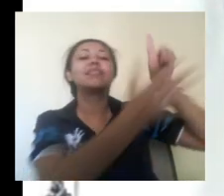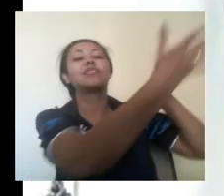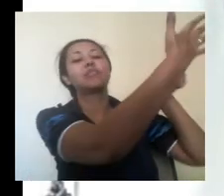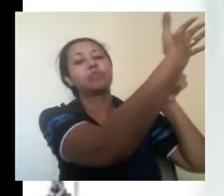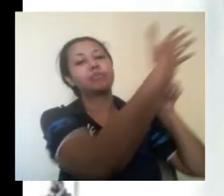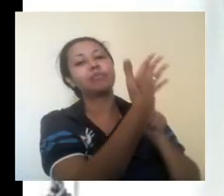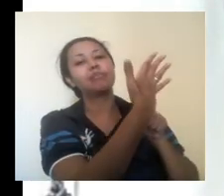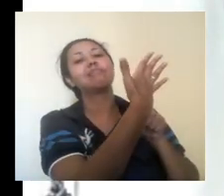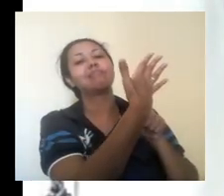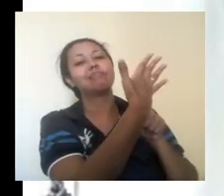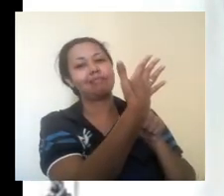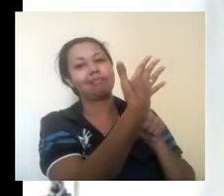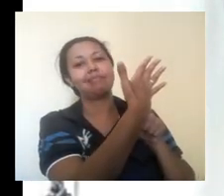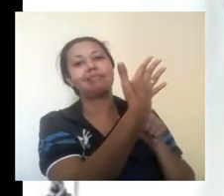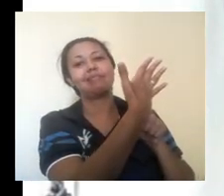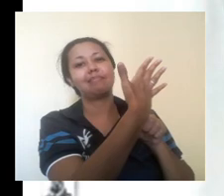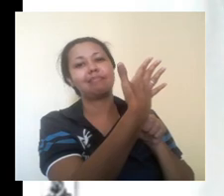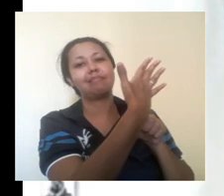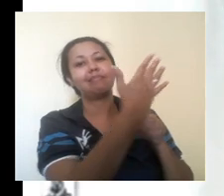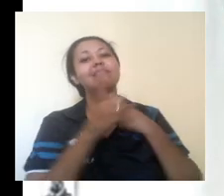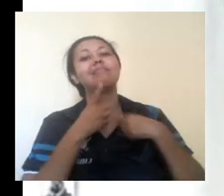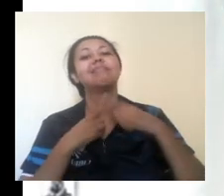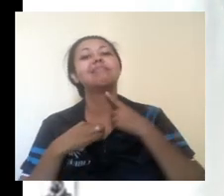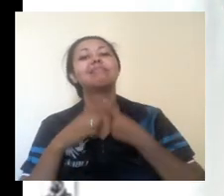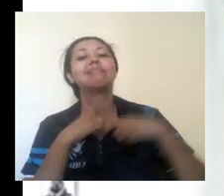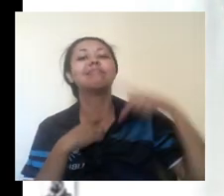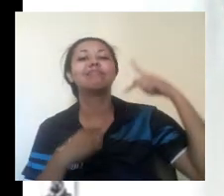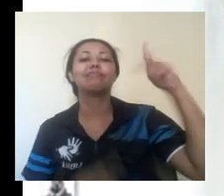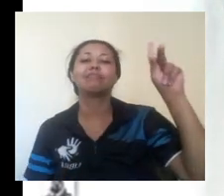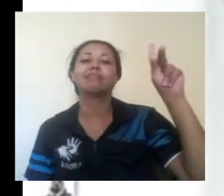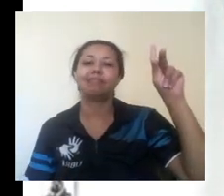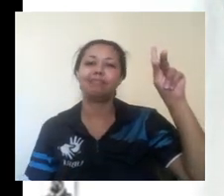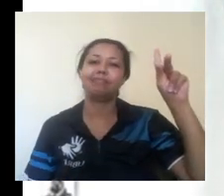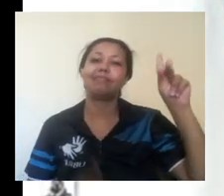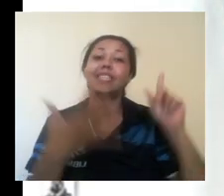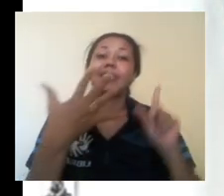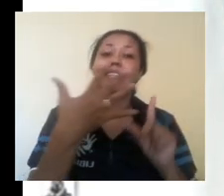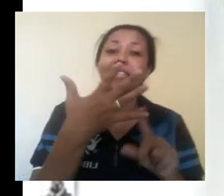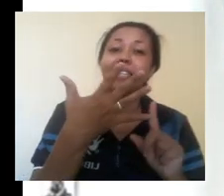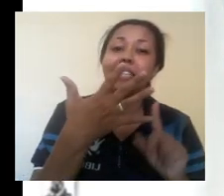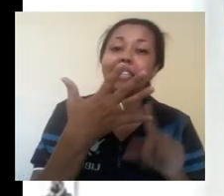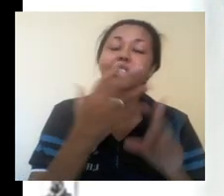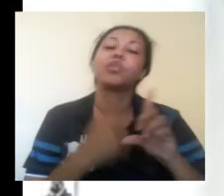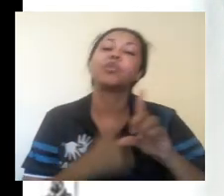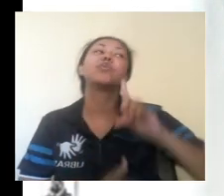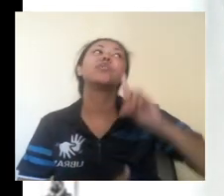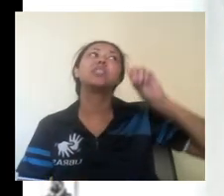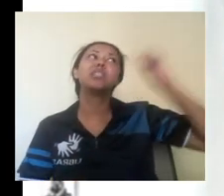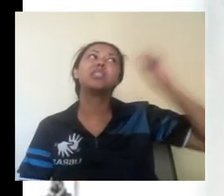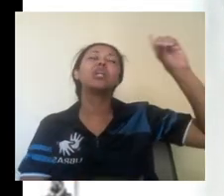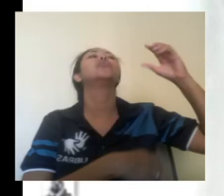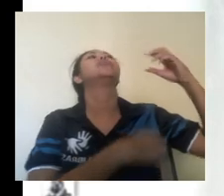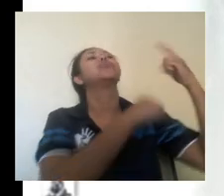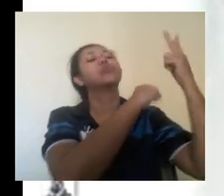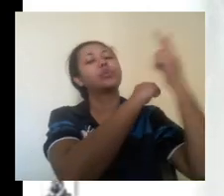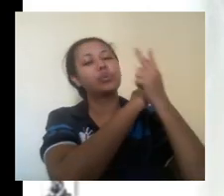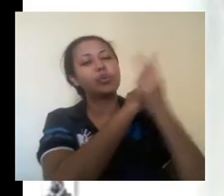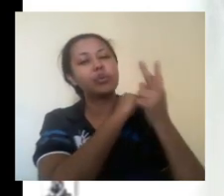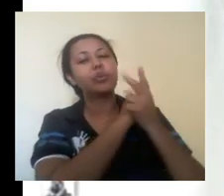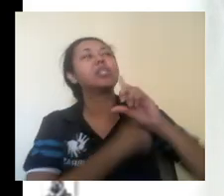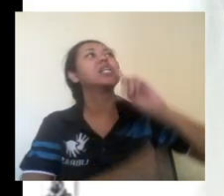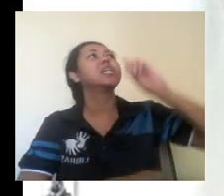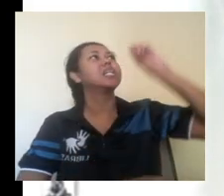tempo. E, de acordo com o desejo de Deus, sobre o cuidado de Deus, sobre o treinamento de Deus,